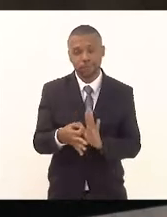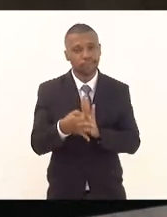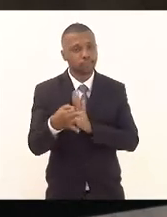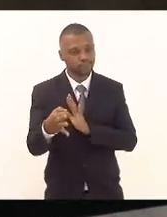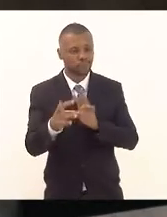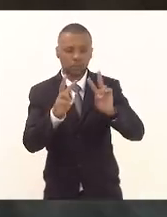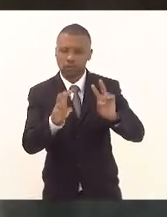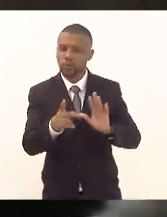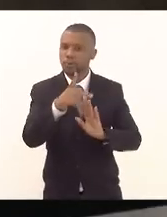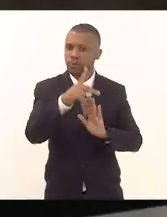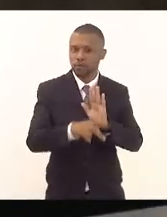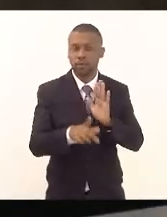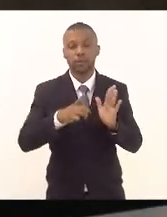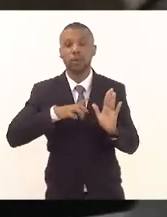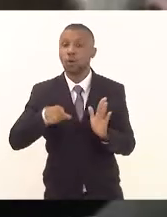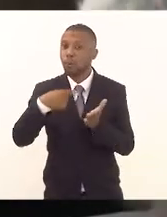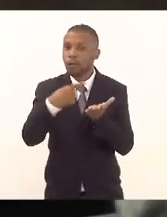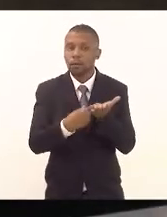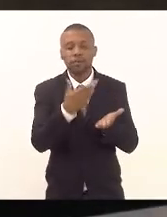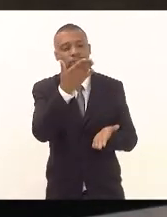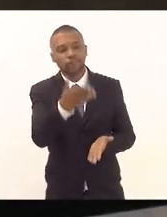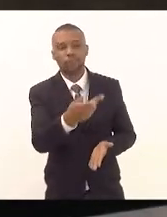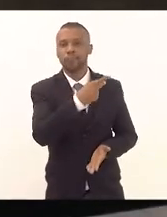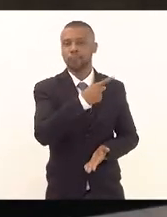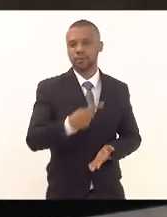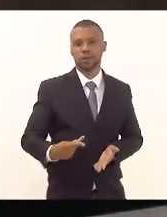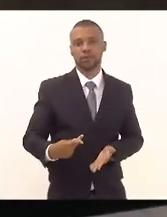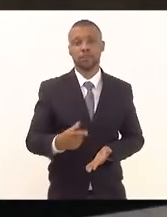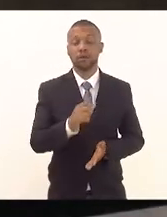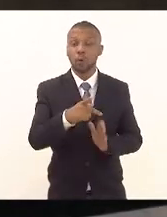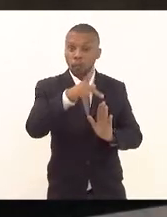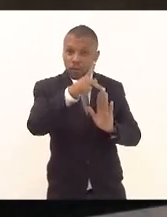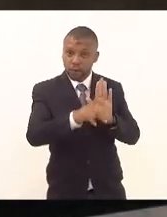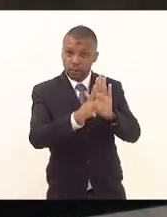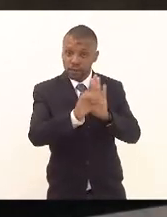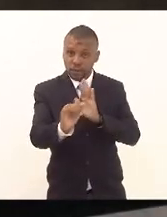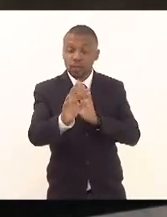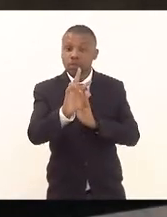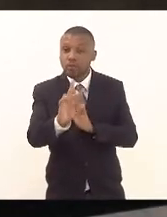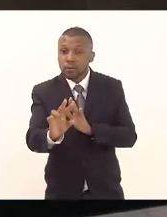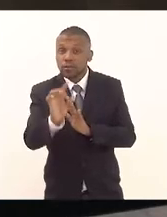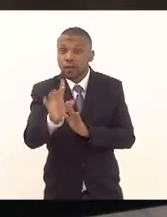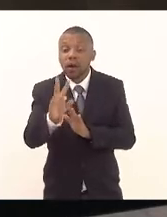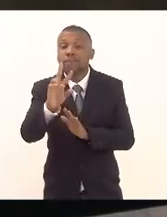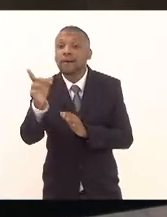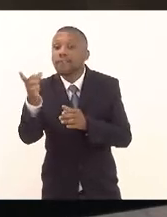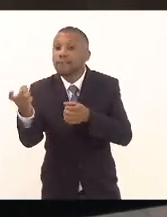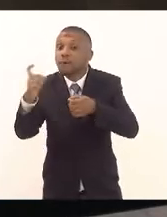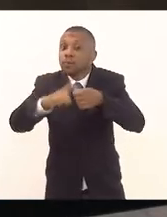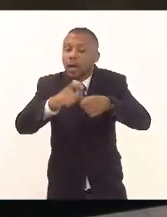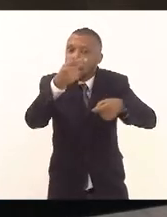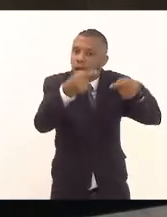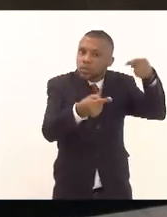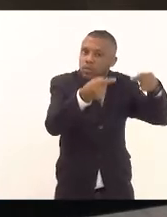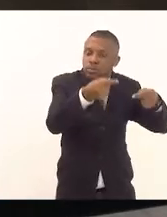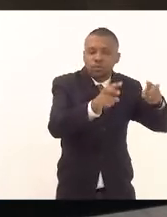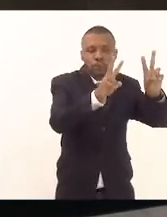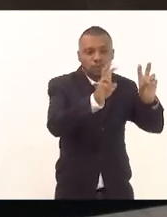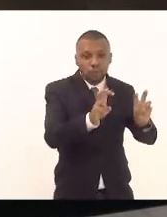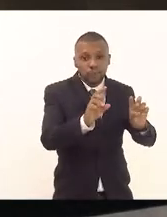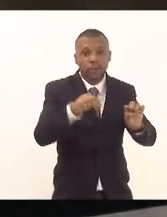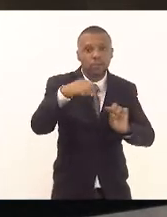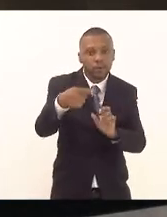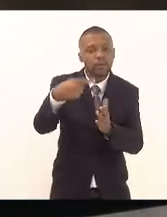Vossa Excelência de que o projeto somente retorne à pauta depois de uma